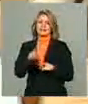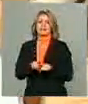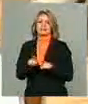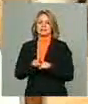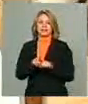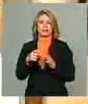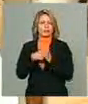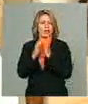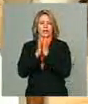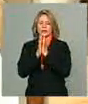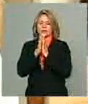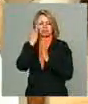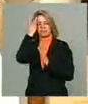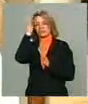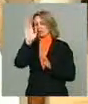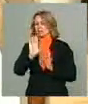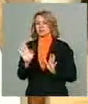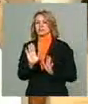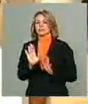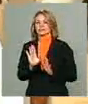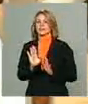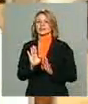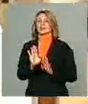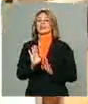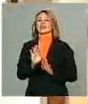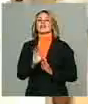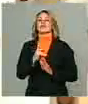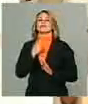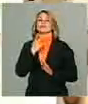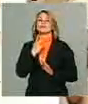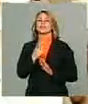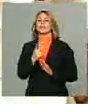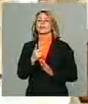eu não rezo eu não sei rezar eu rezo